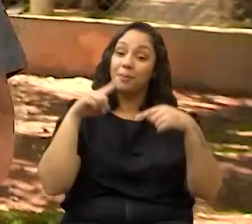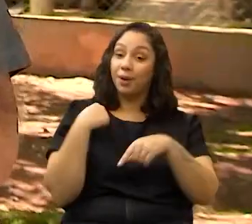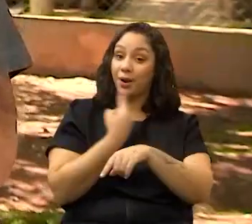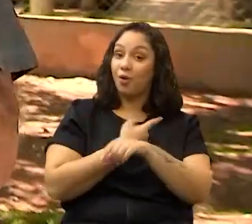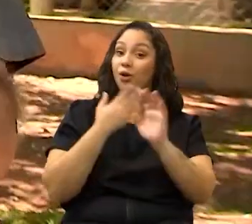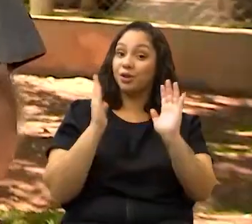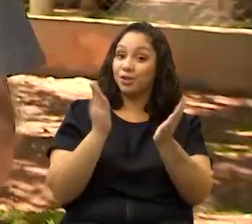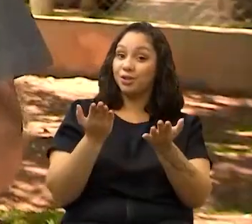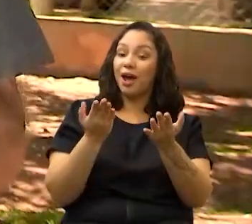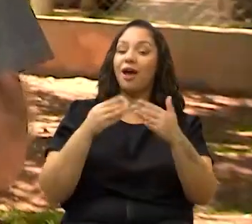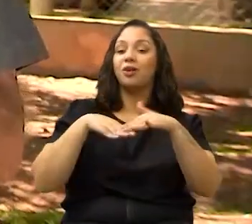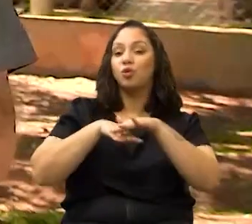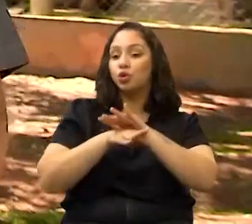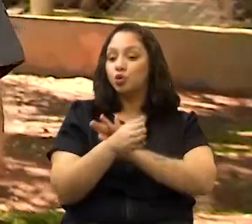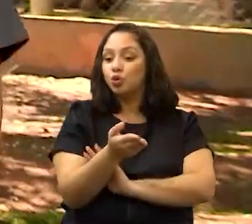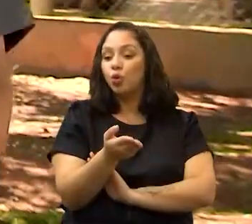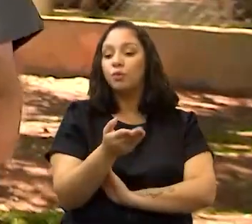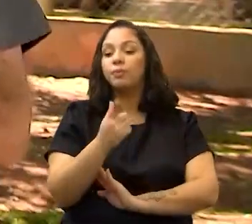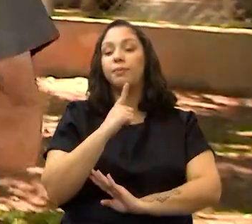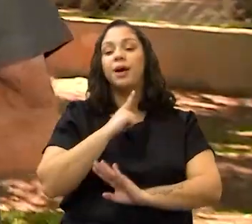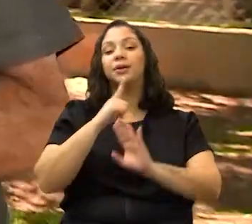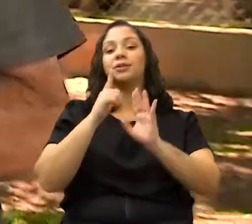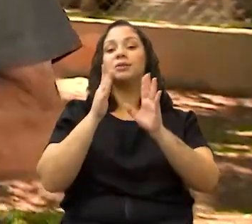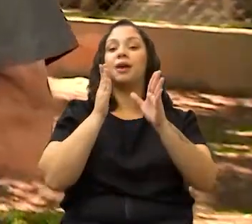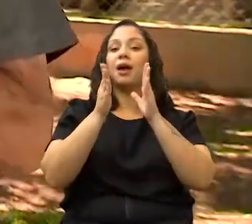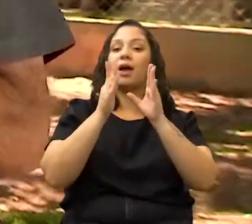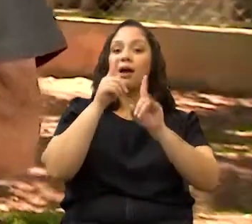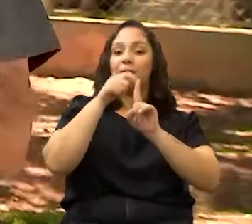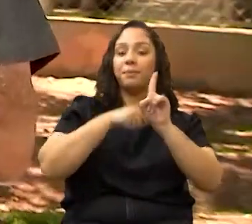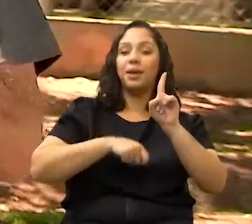já rotineira, tá? Mas em